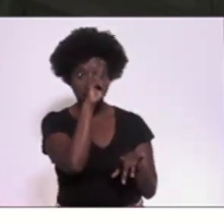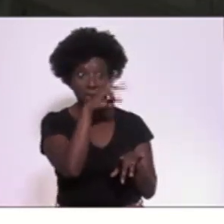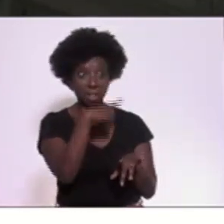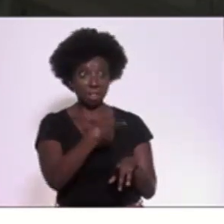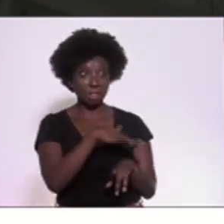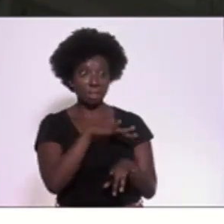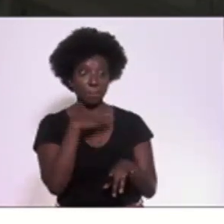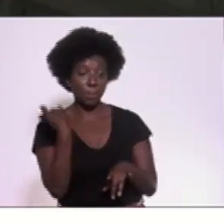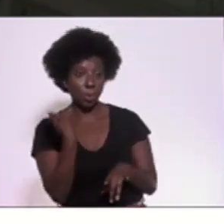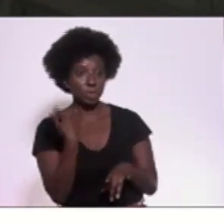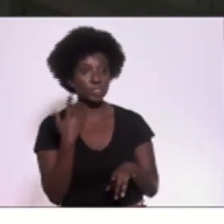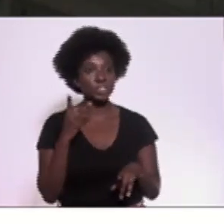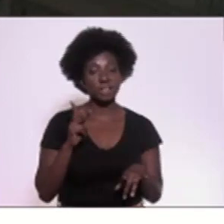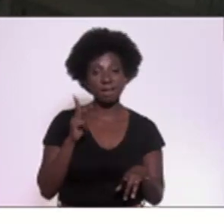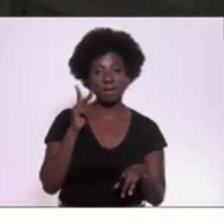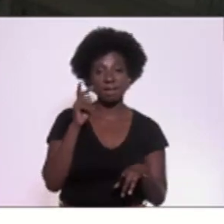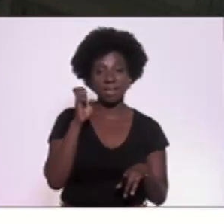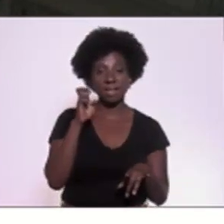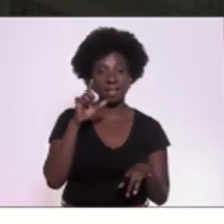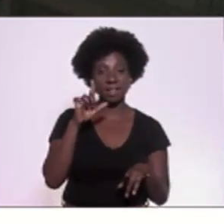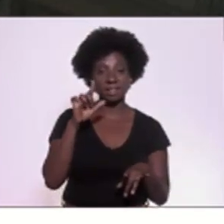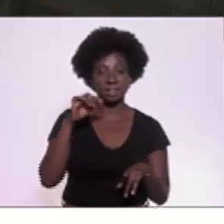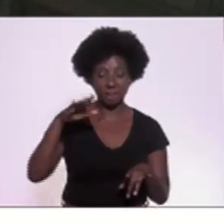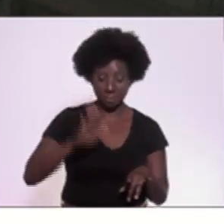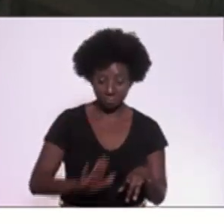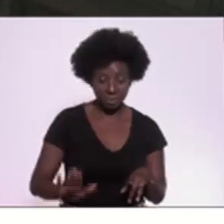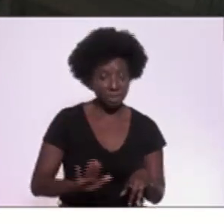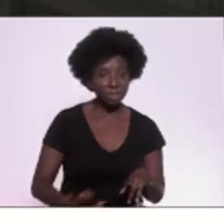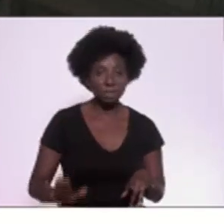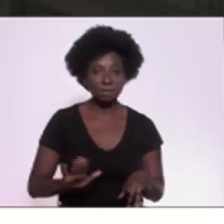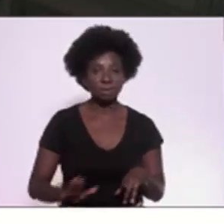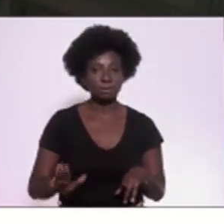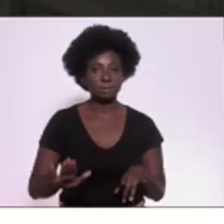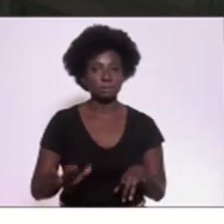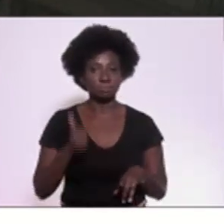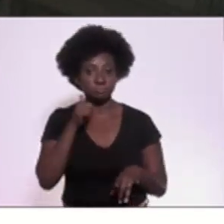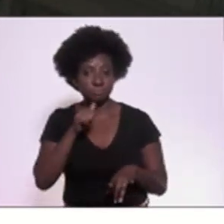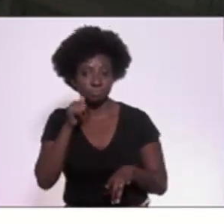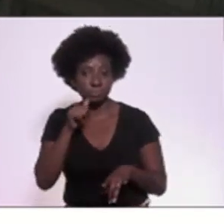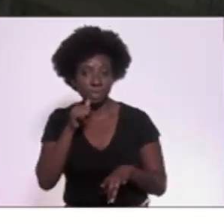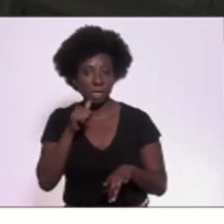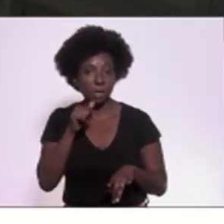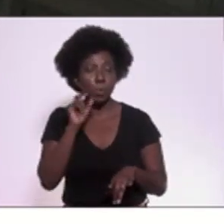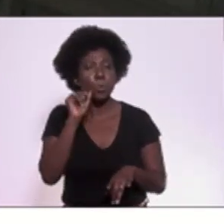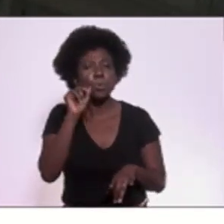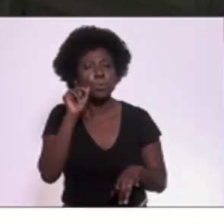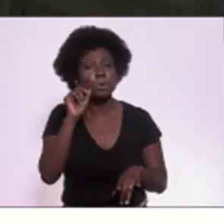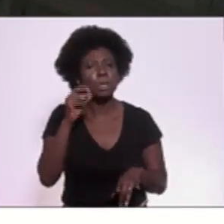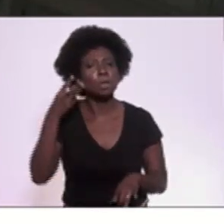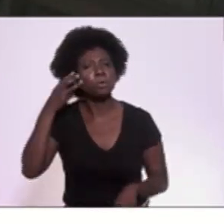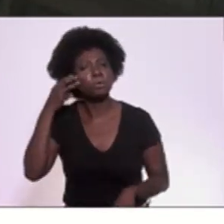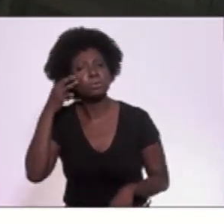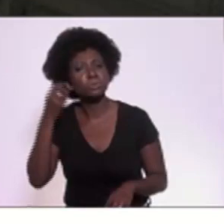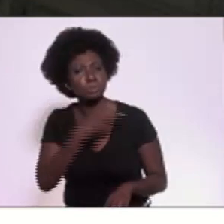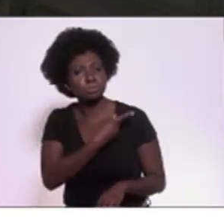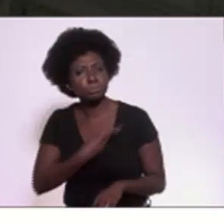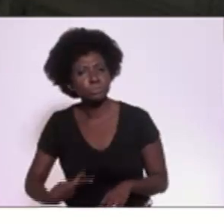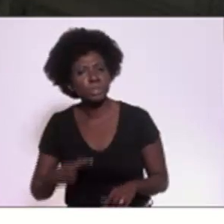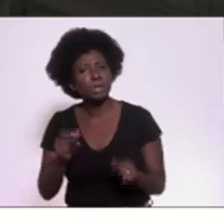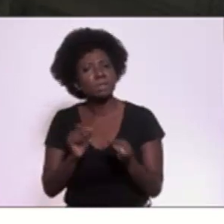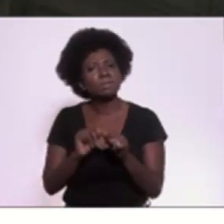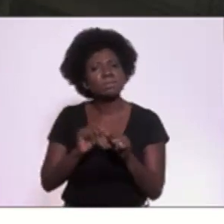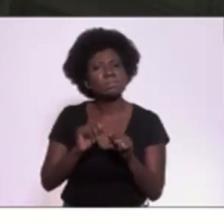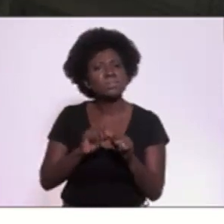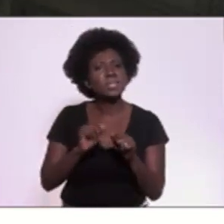Ela estava a caminho da escola. Ou seja, o que, que o governador quer fazer desconsiderando os tiroteios